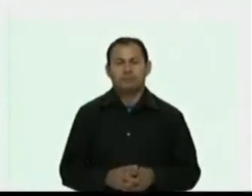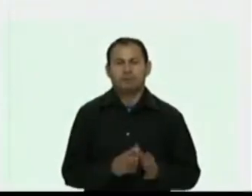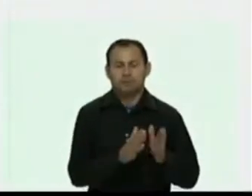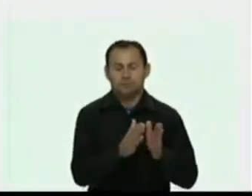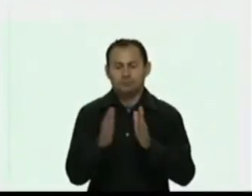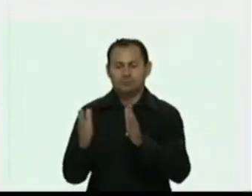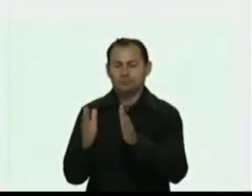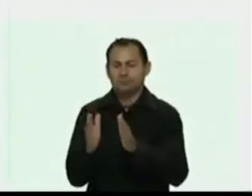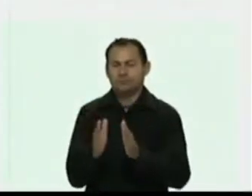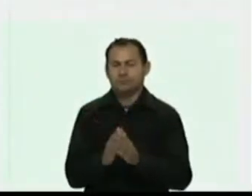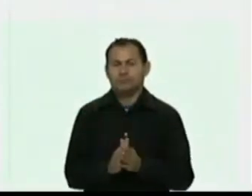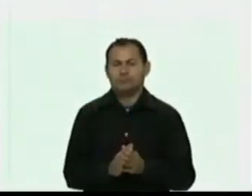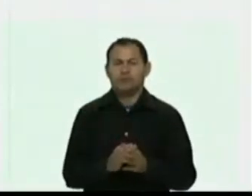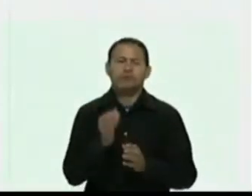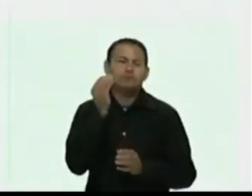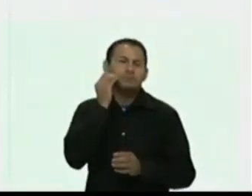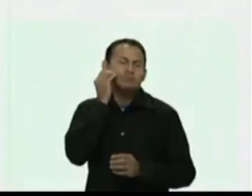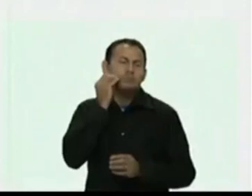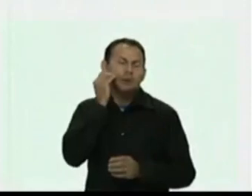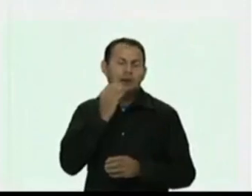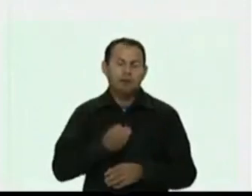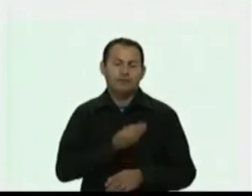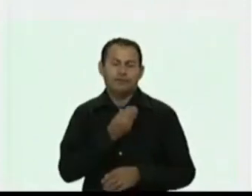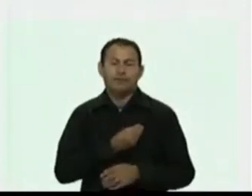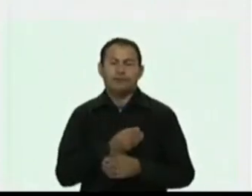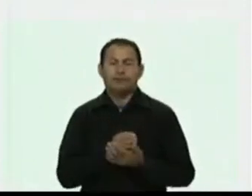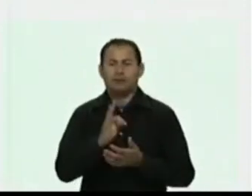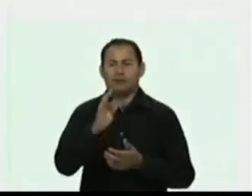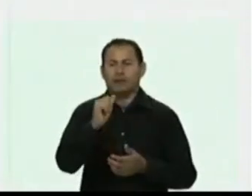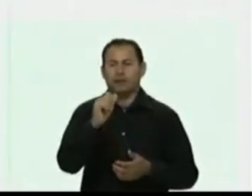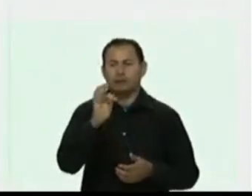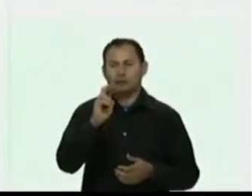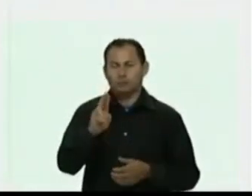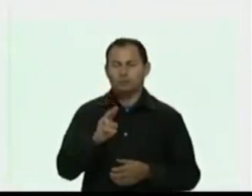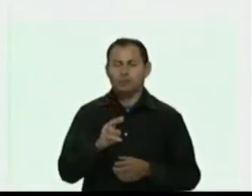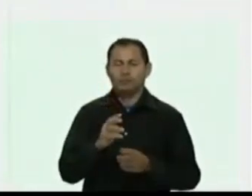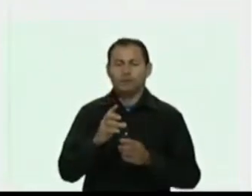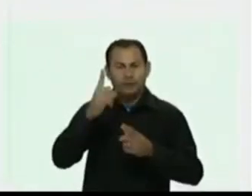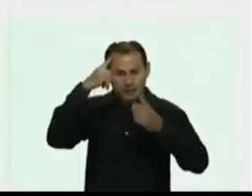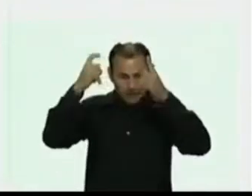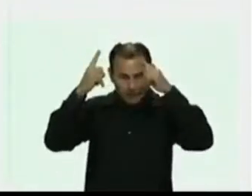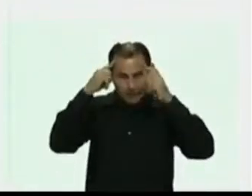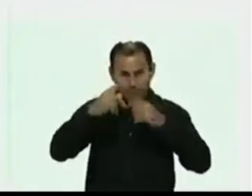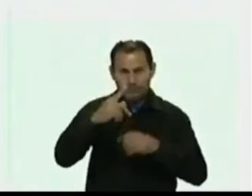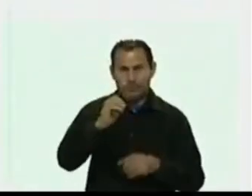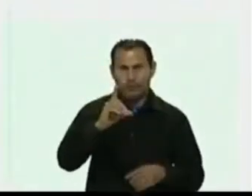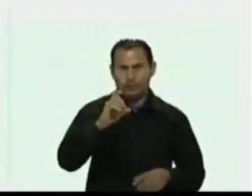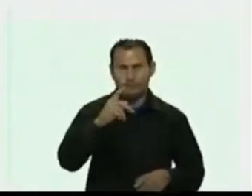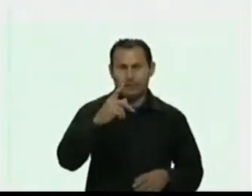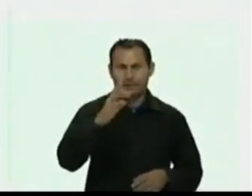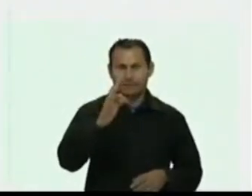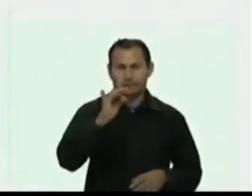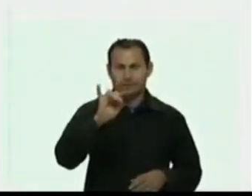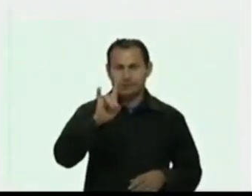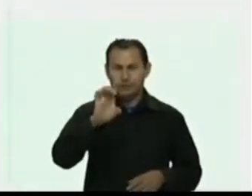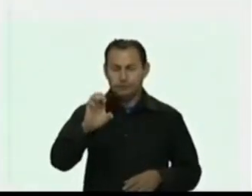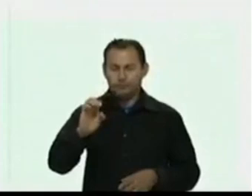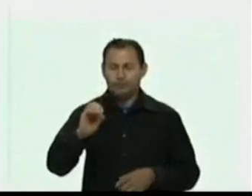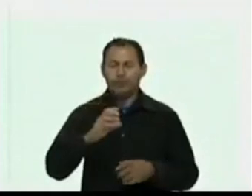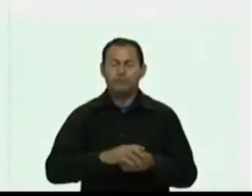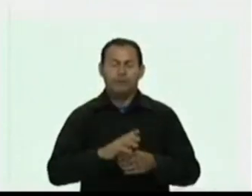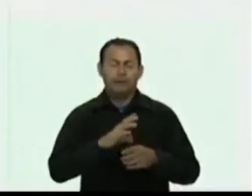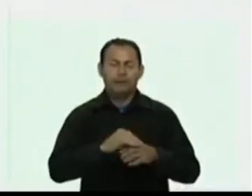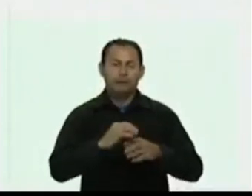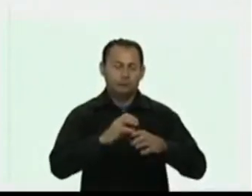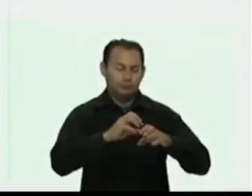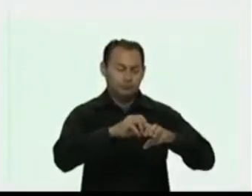Passando aí para o experimento de Biddle e Tatum, que reforçou a ideia de um gene, um polipeptídeo, o que eles fizeram? Pegaram esporos de